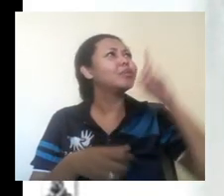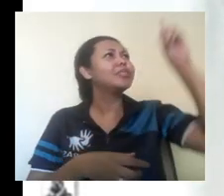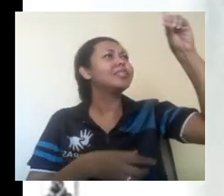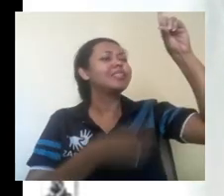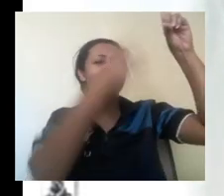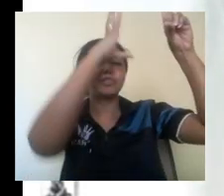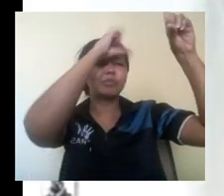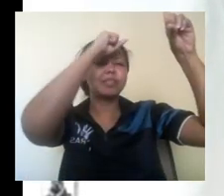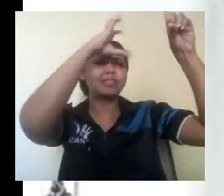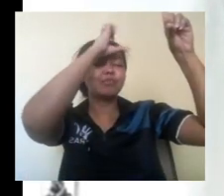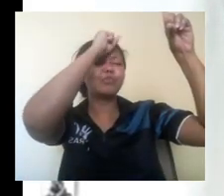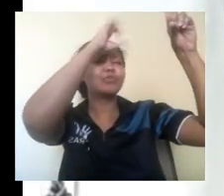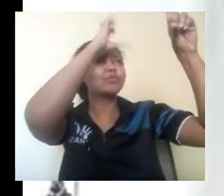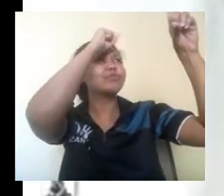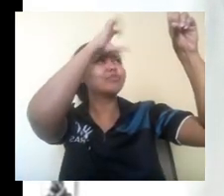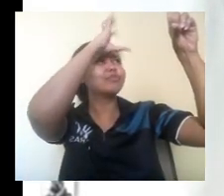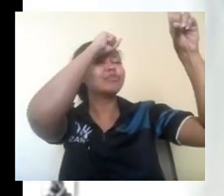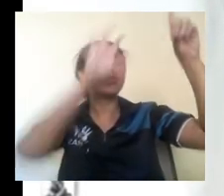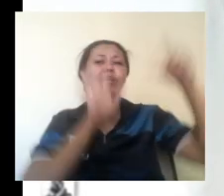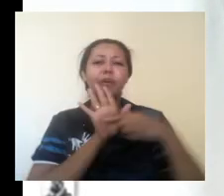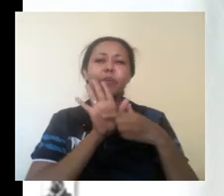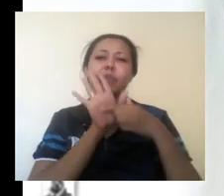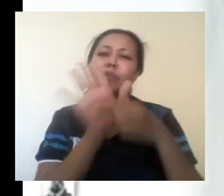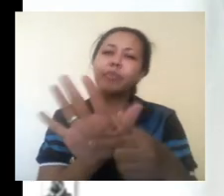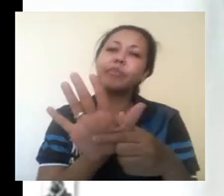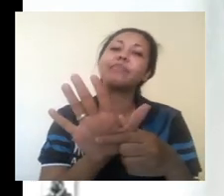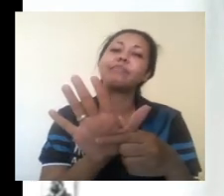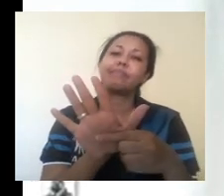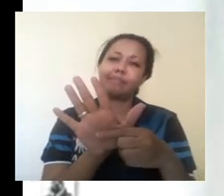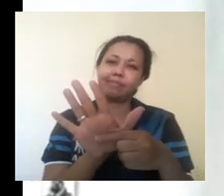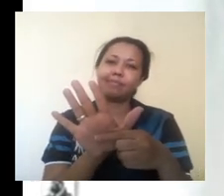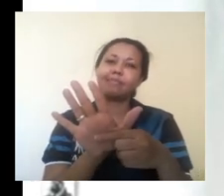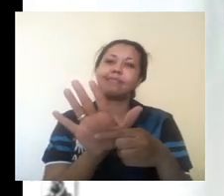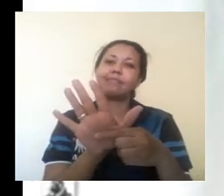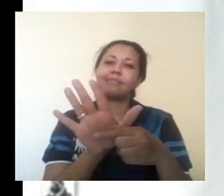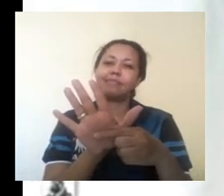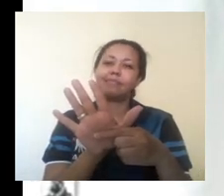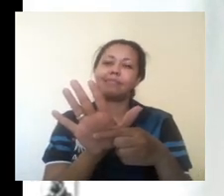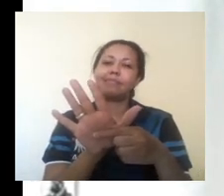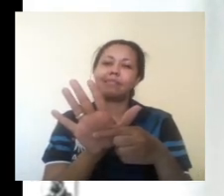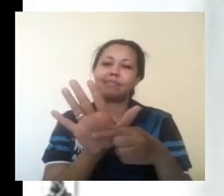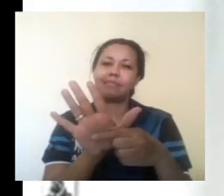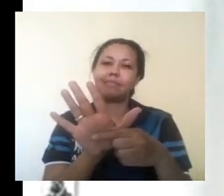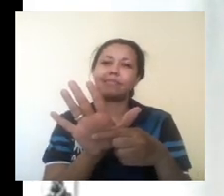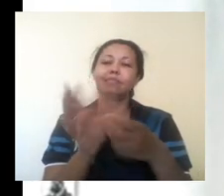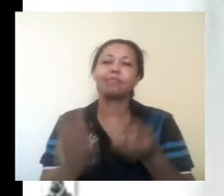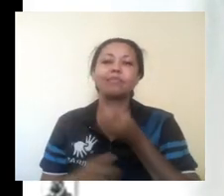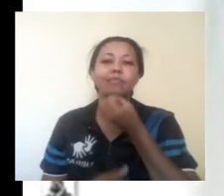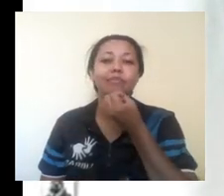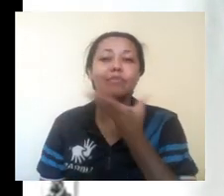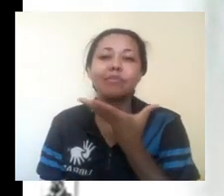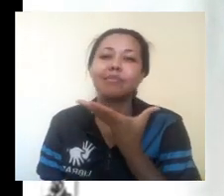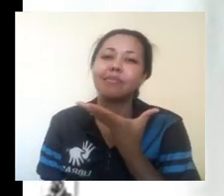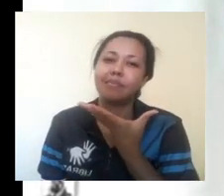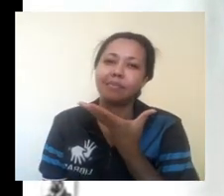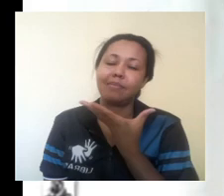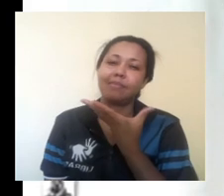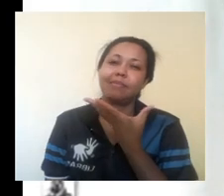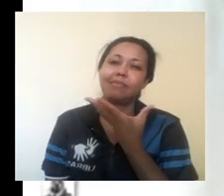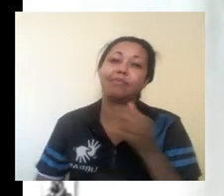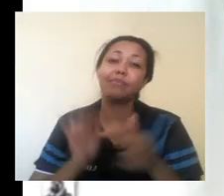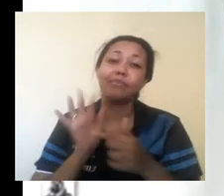possamos exalar, anunciar, né, o que de fato importa na nossa vida. E depois